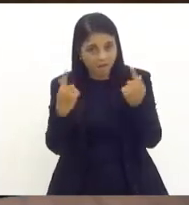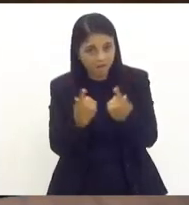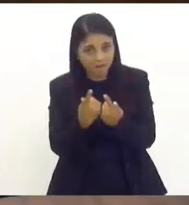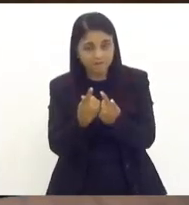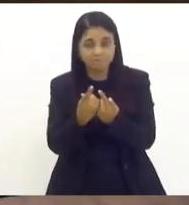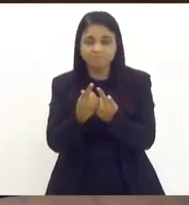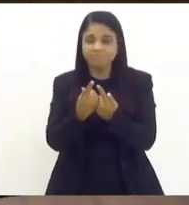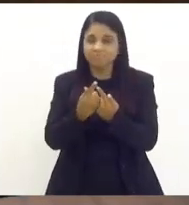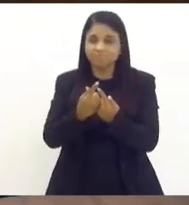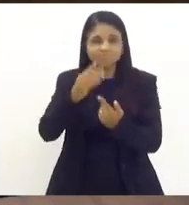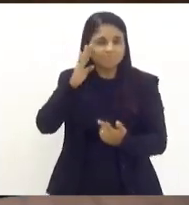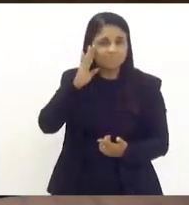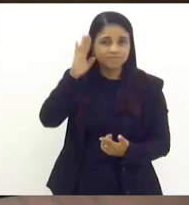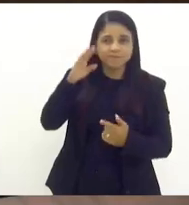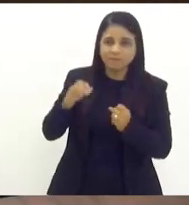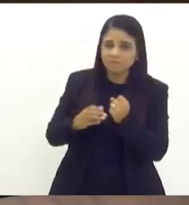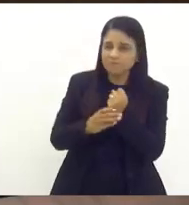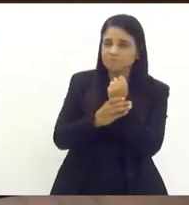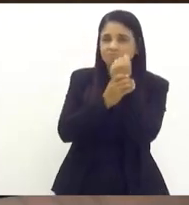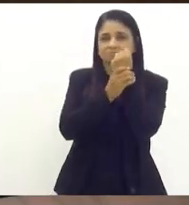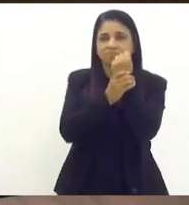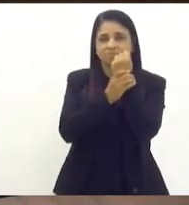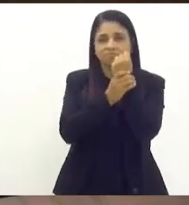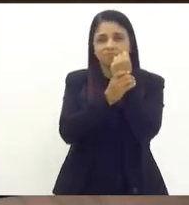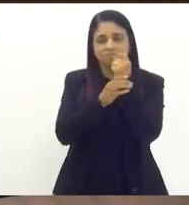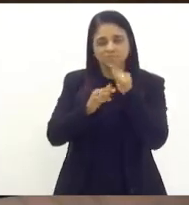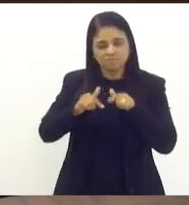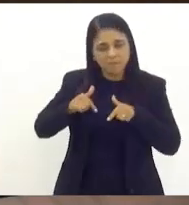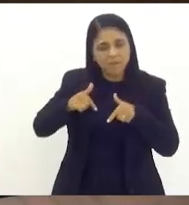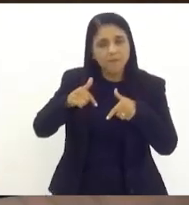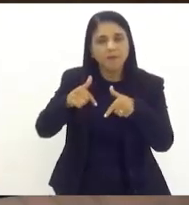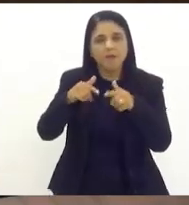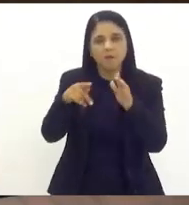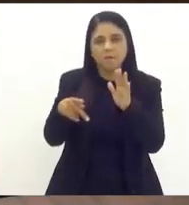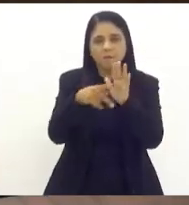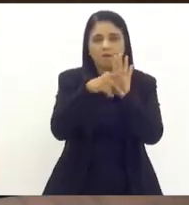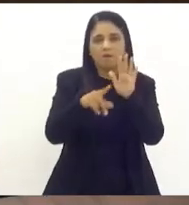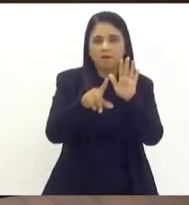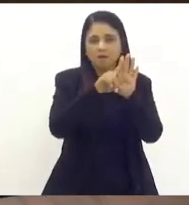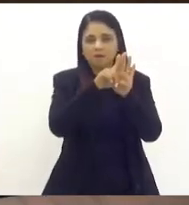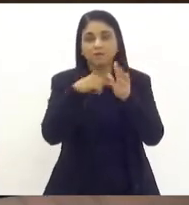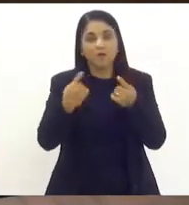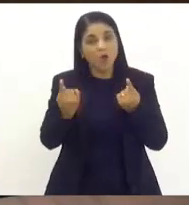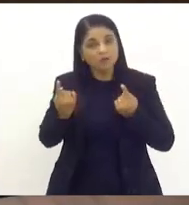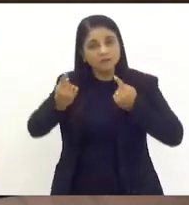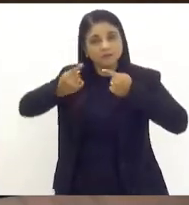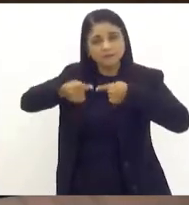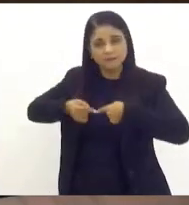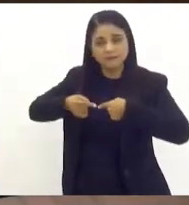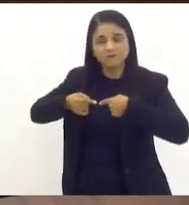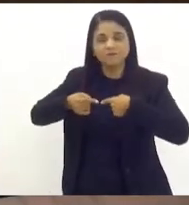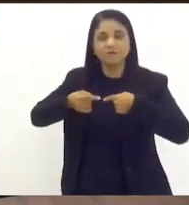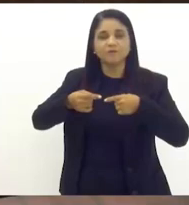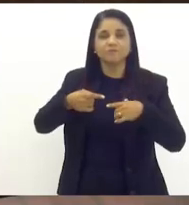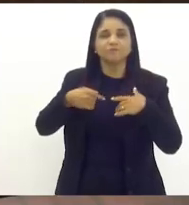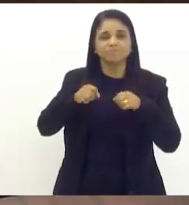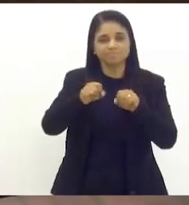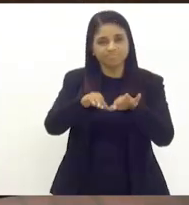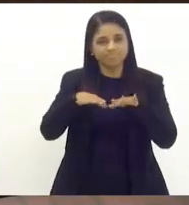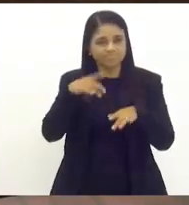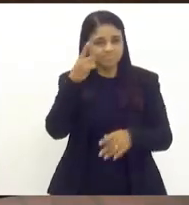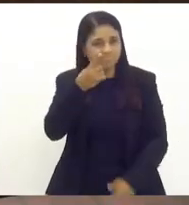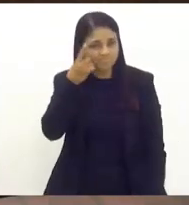a garantiadora da efetividade desse projeto Esse é o grande desafio que nós parlamentares temos aqui